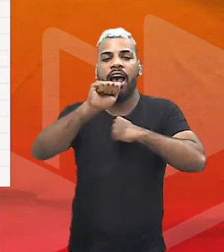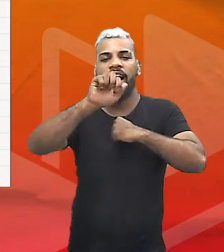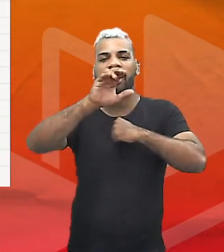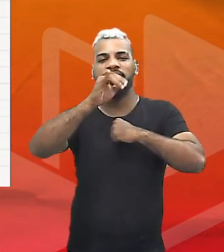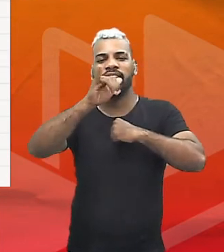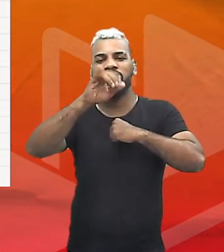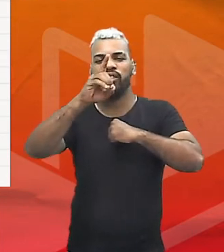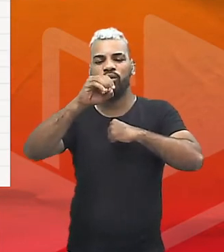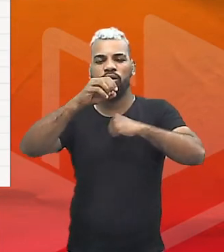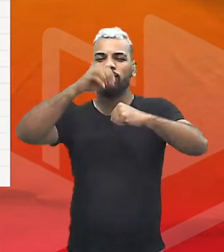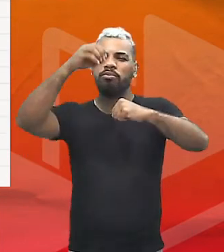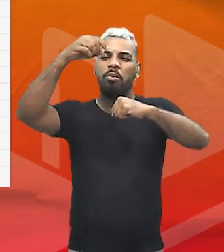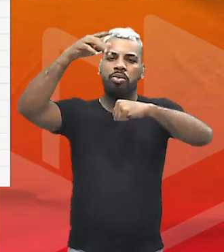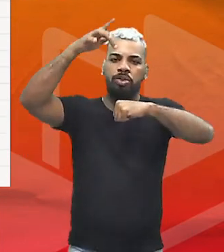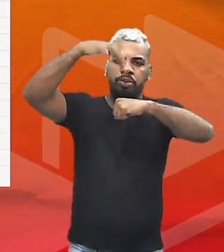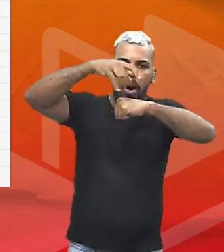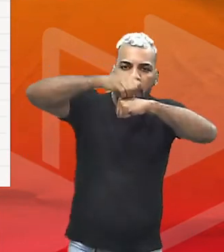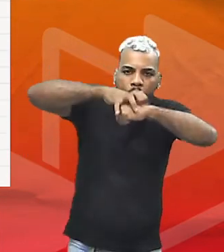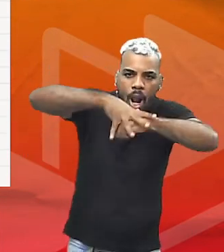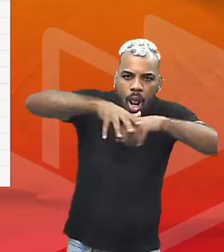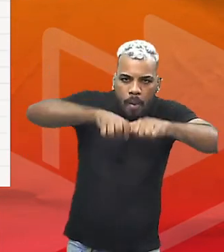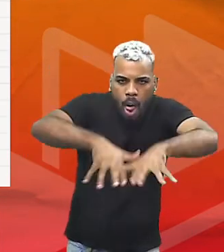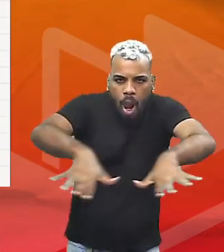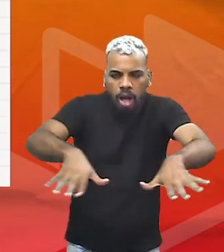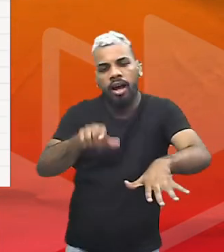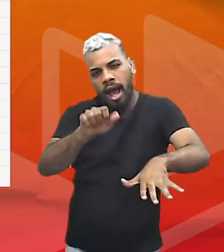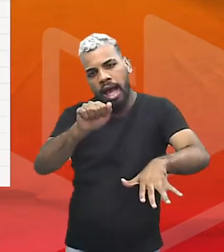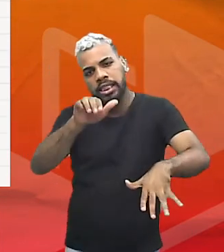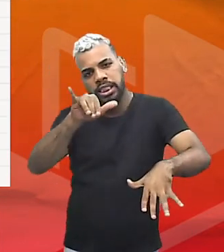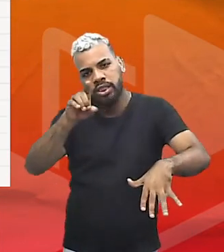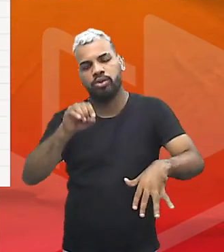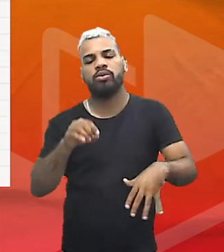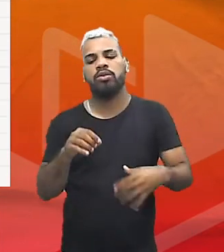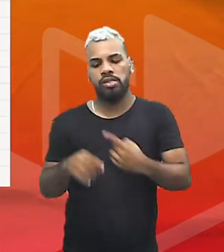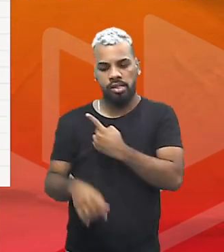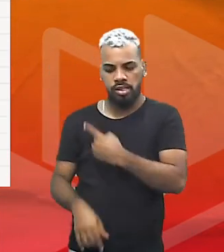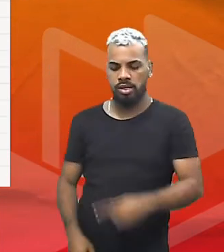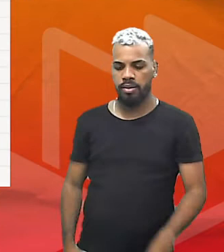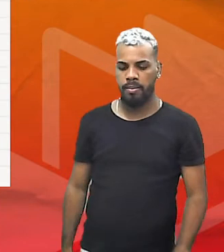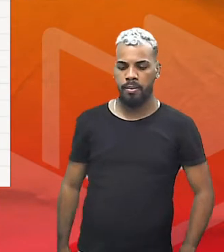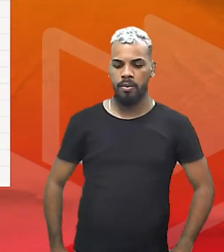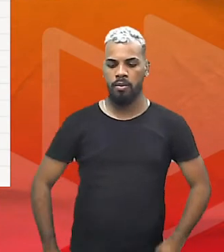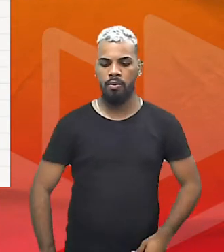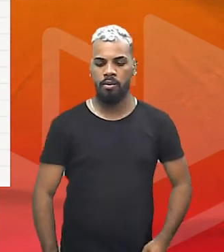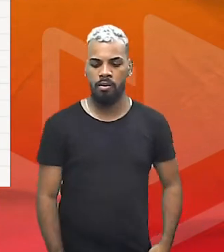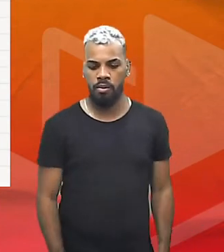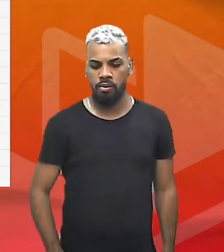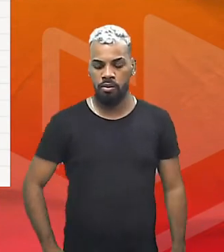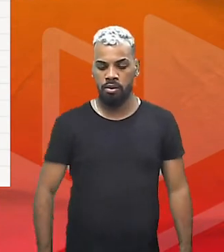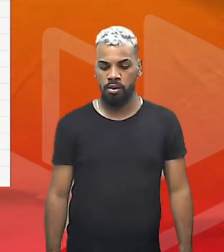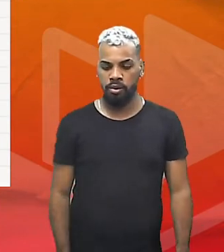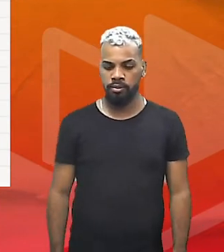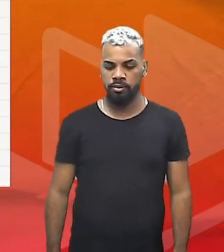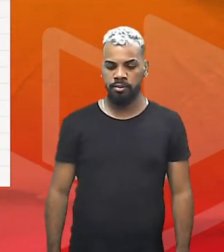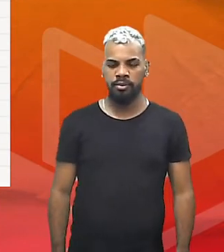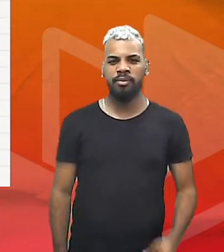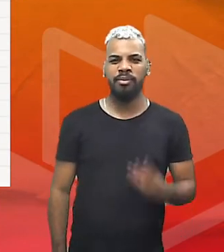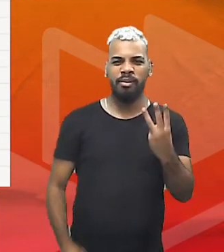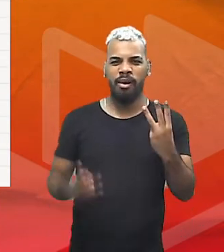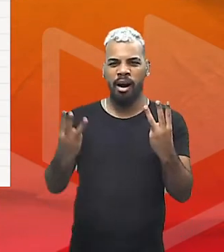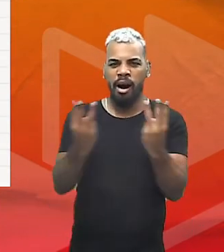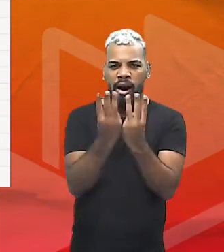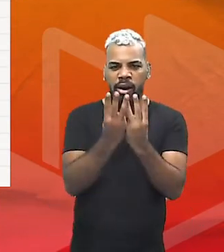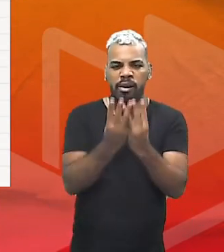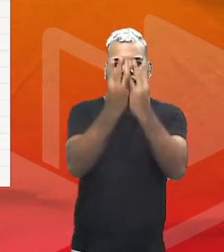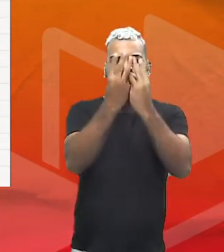tenho três carbonos aqui três carbonos aqui beleza aí o que é que vai